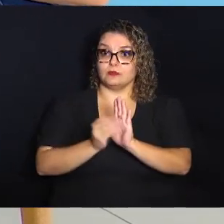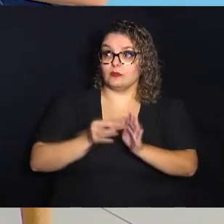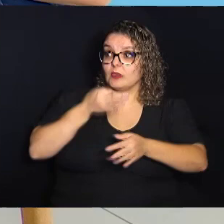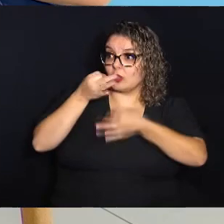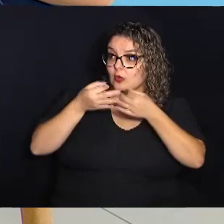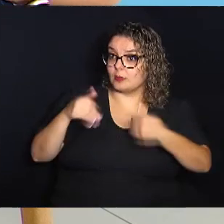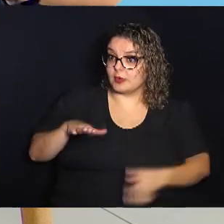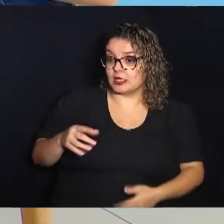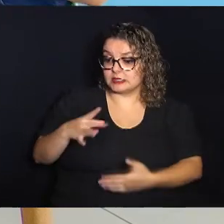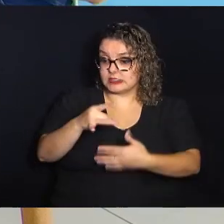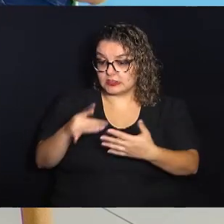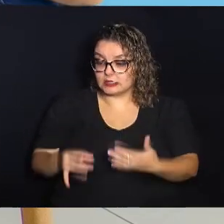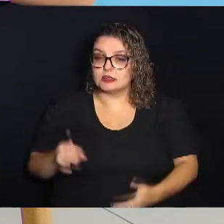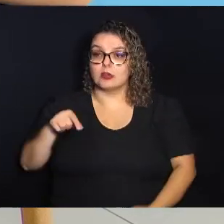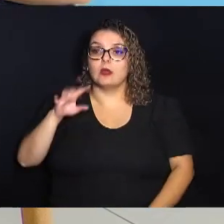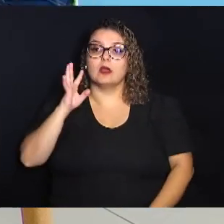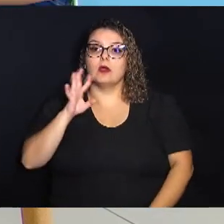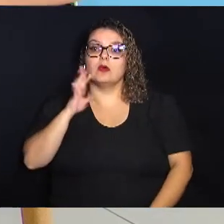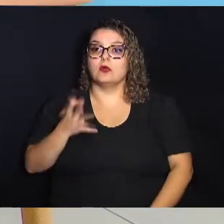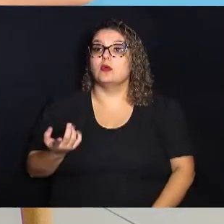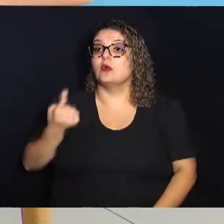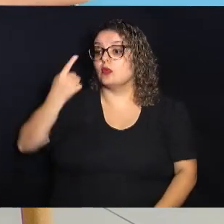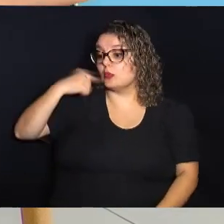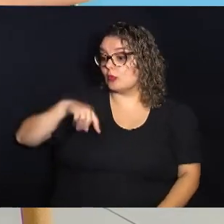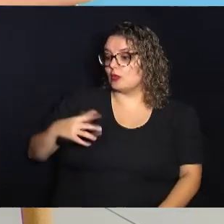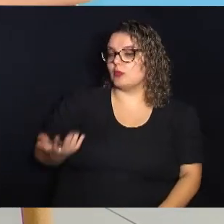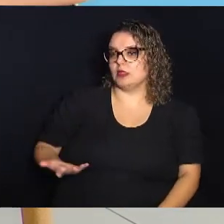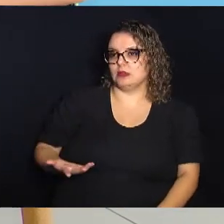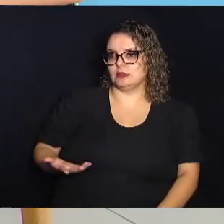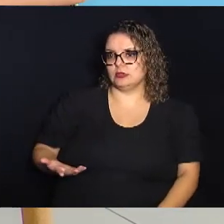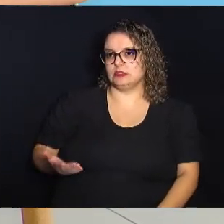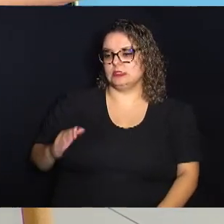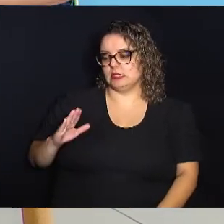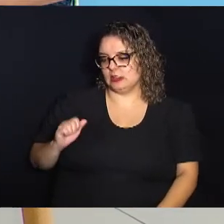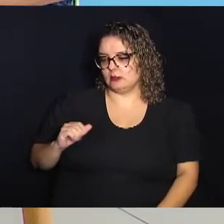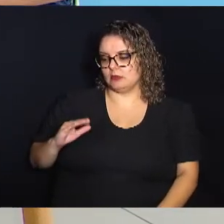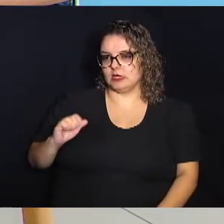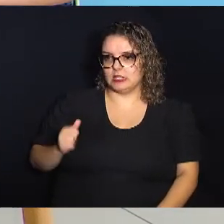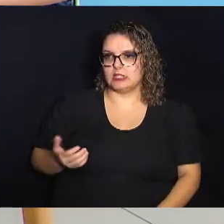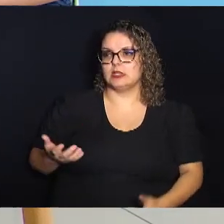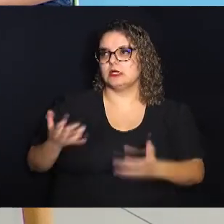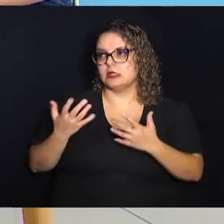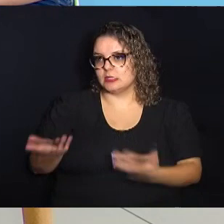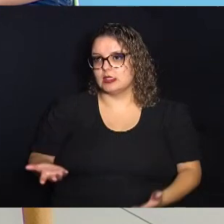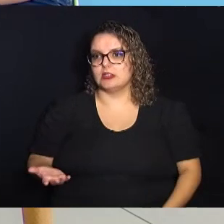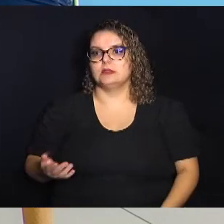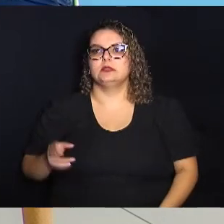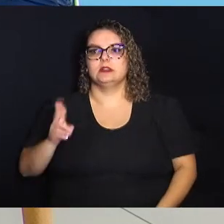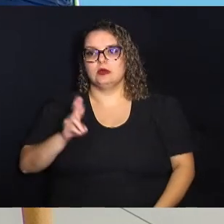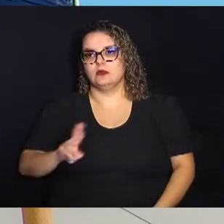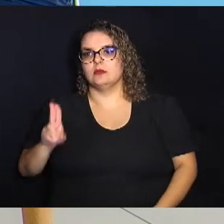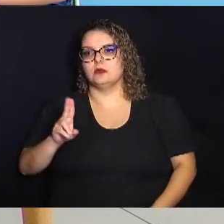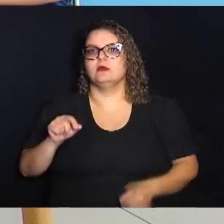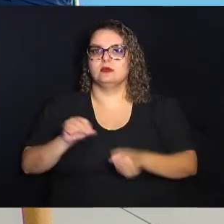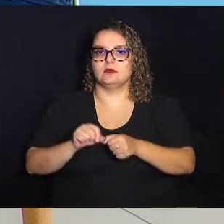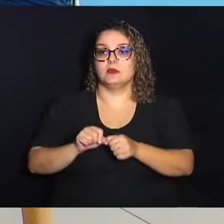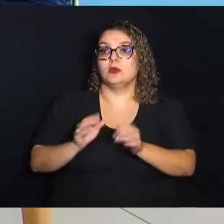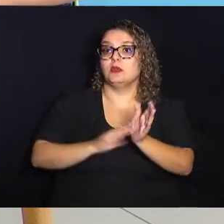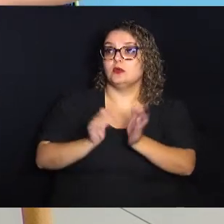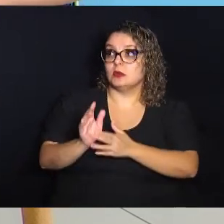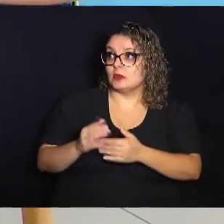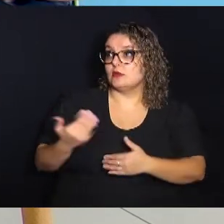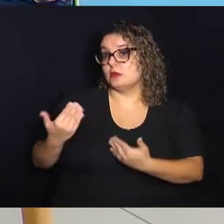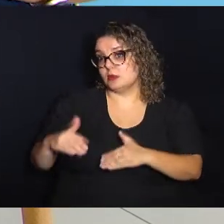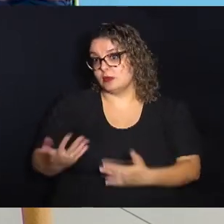crítico também, então é legal conhecer o perfil da banca que você quer, né, prestar, da universidade que você vai prestar, ou do concurso que